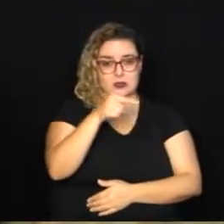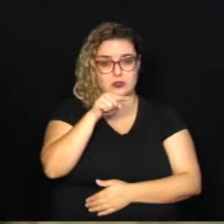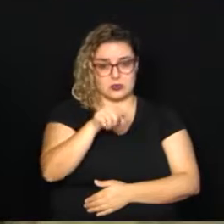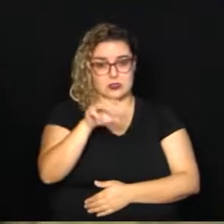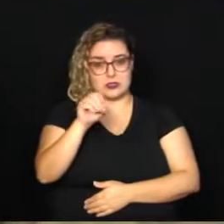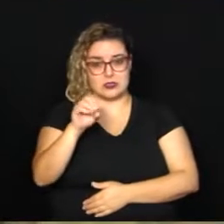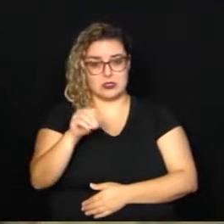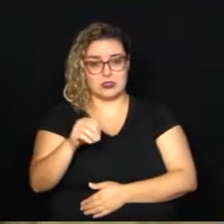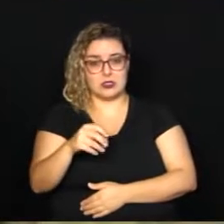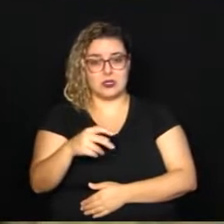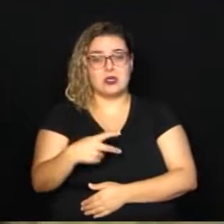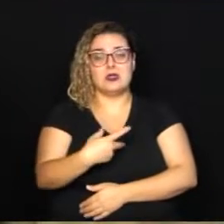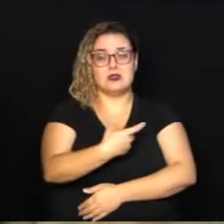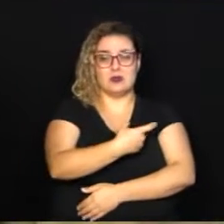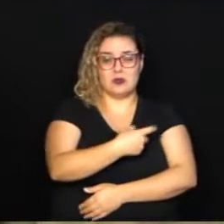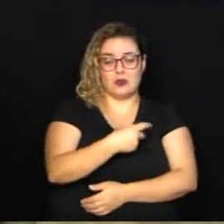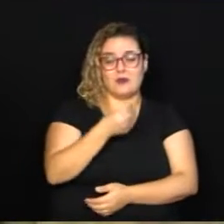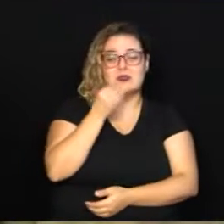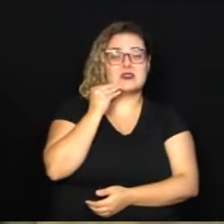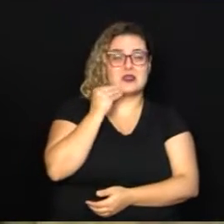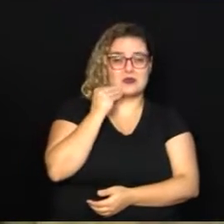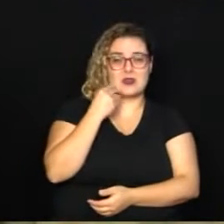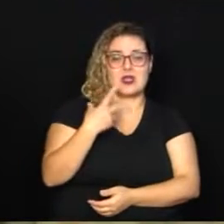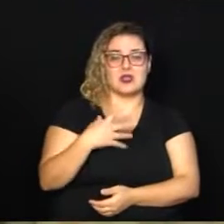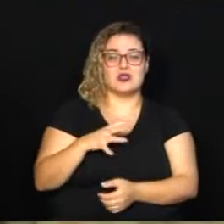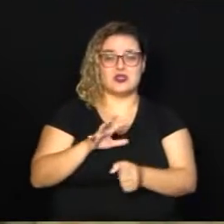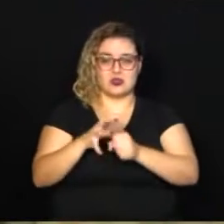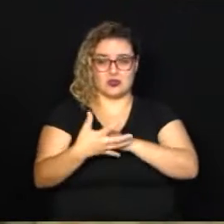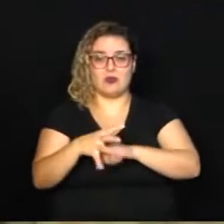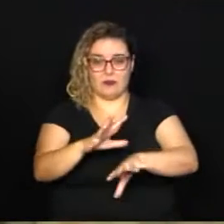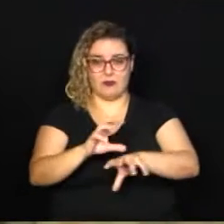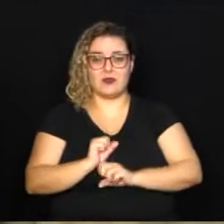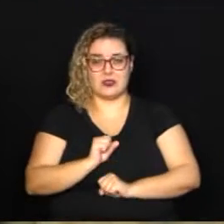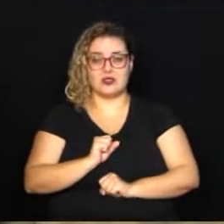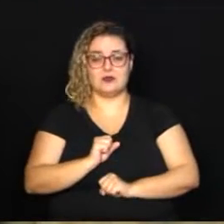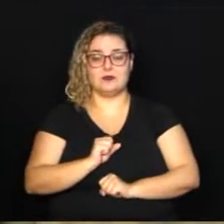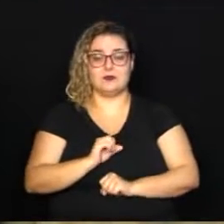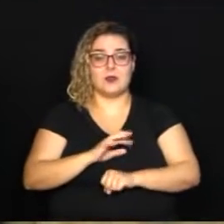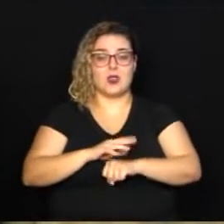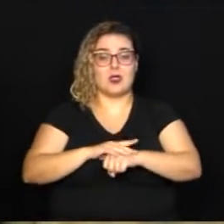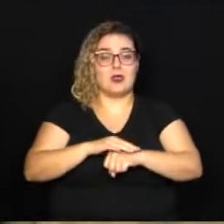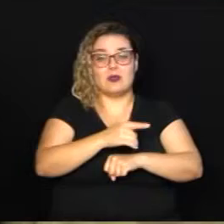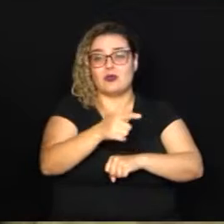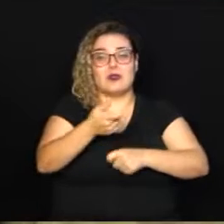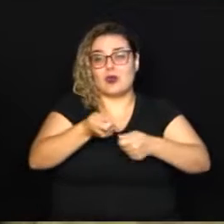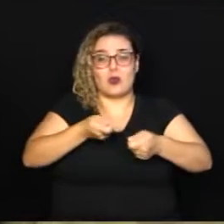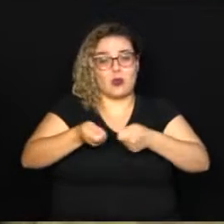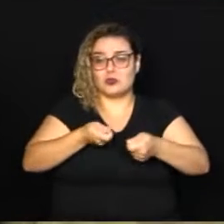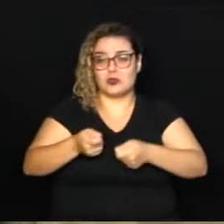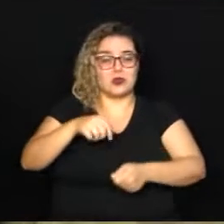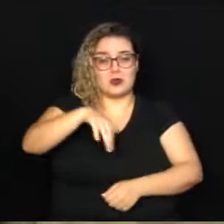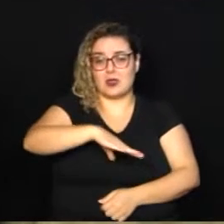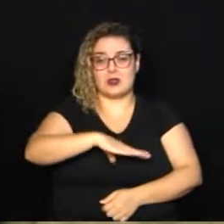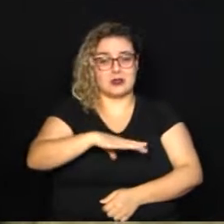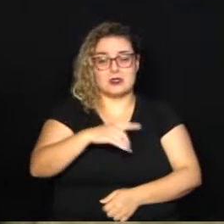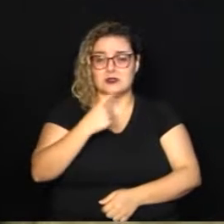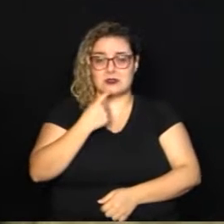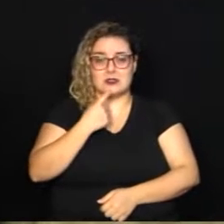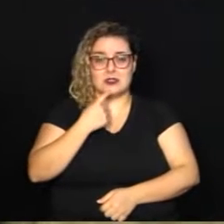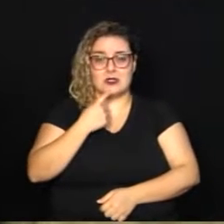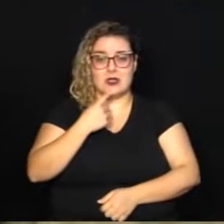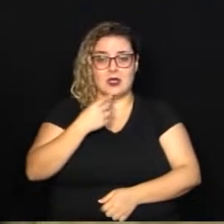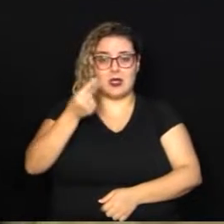testaram positivo para a doença. E repare como a doença lá está descontrolada no nosso município. A